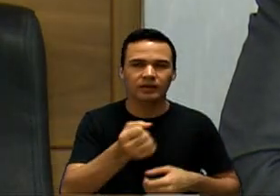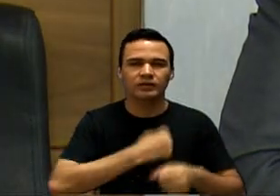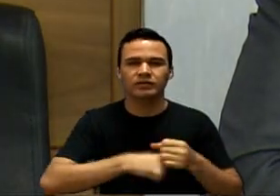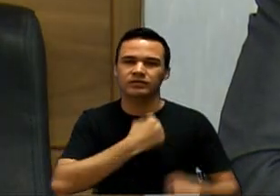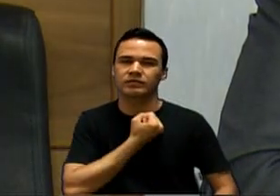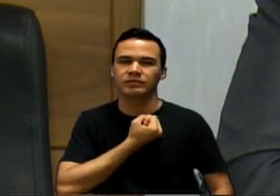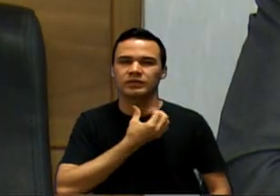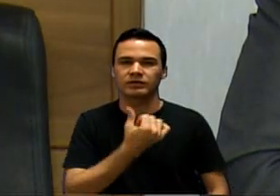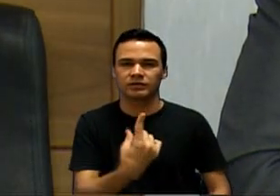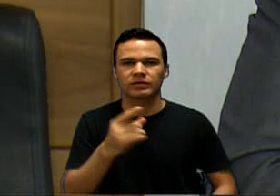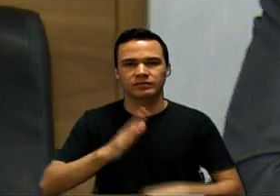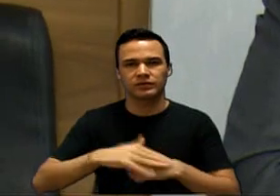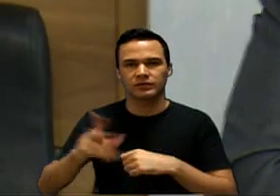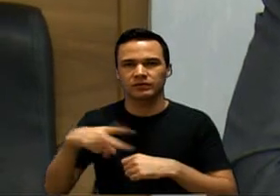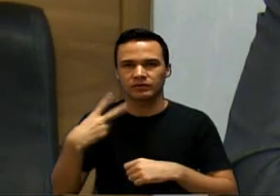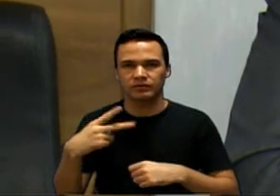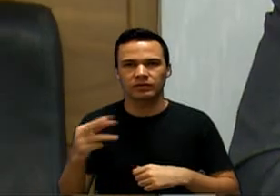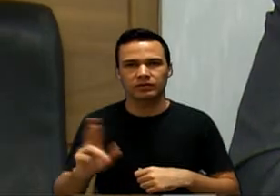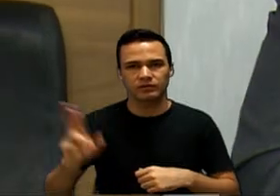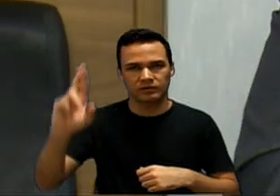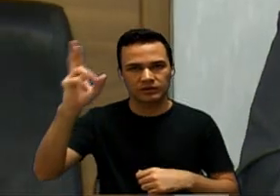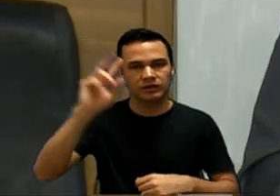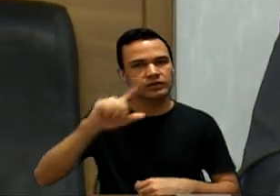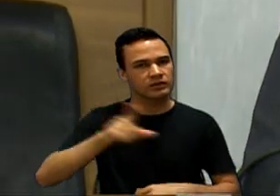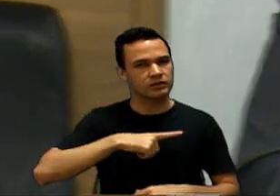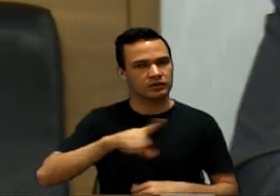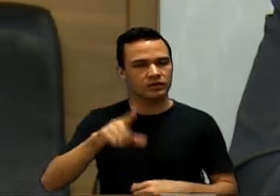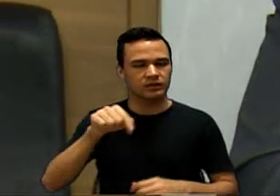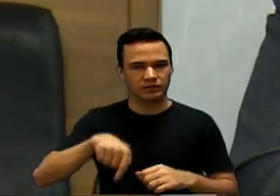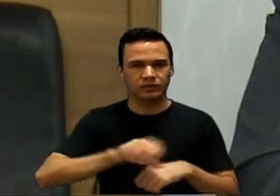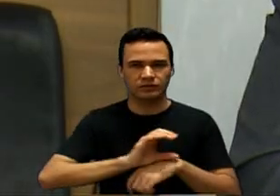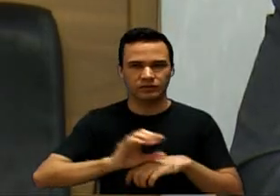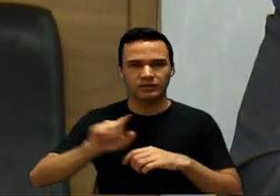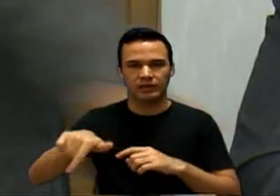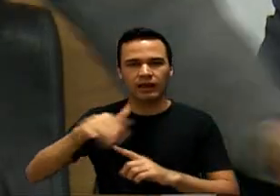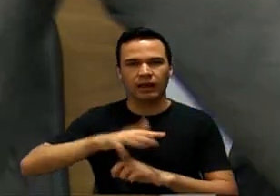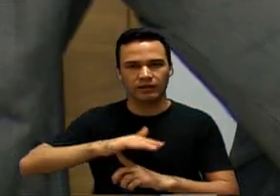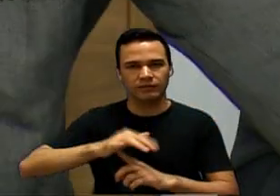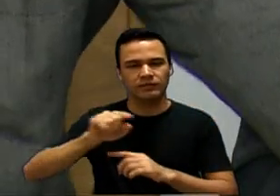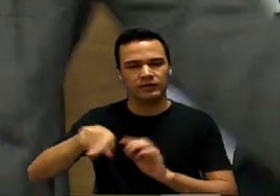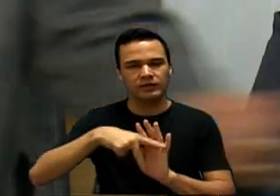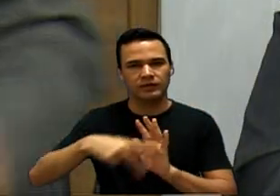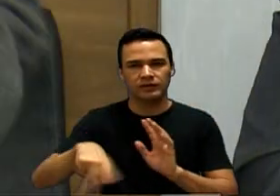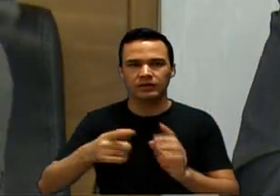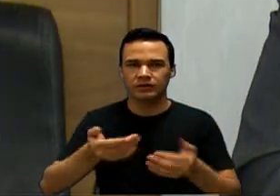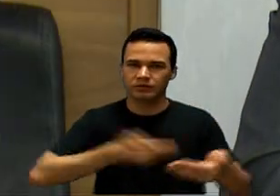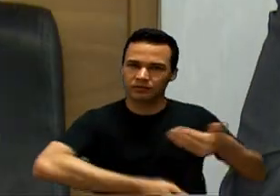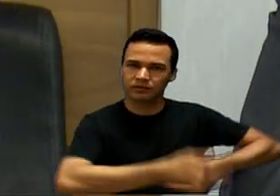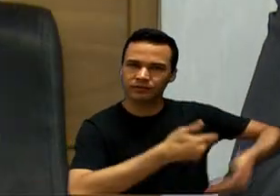61, 2019, do vereador Rodrigo Maganhato, institui como patrimônio cultural da cidade de Sorocaba a Feira da Barganha.